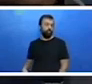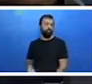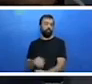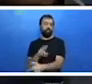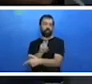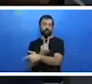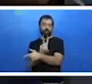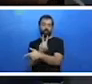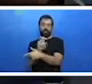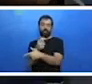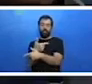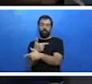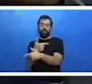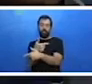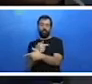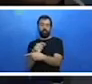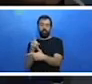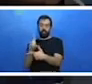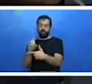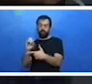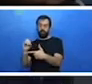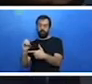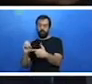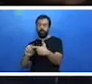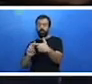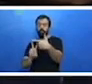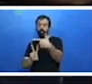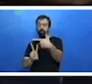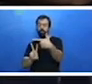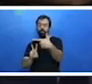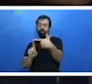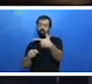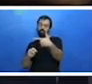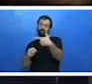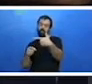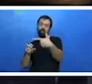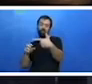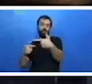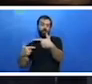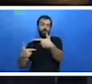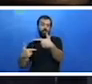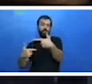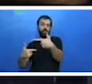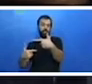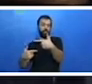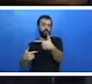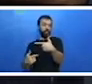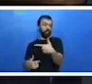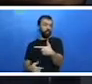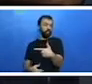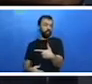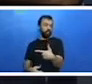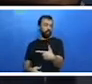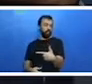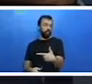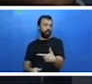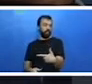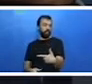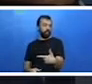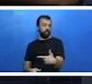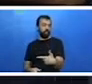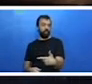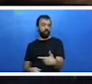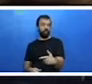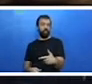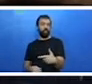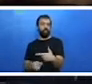por 10, vou voltar uma casa. Eu tenho uma vírgula aqui já, ó. Estou dividindo por 10, vou voltar